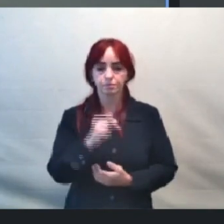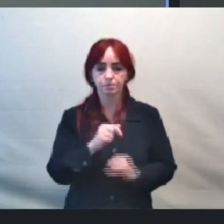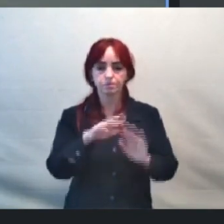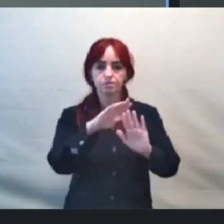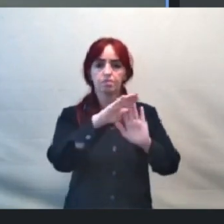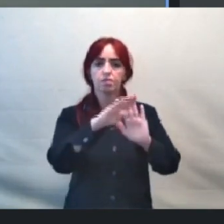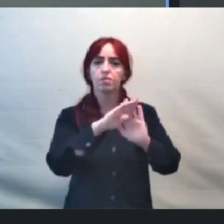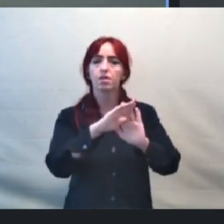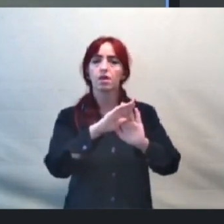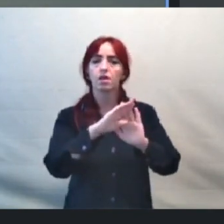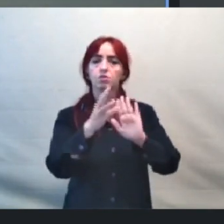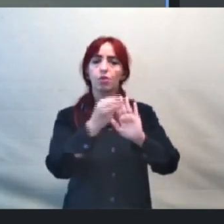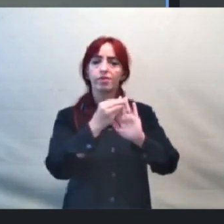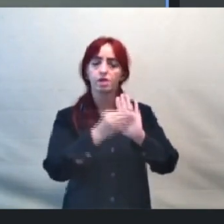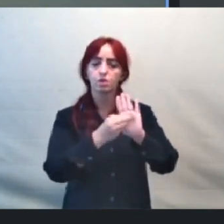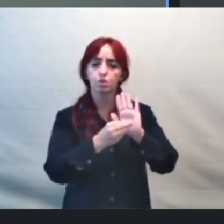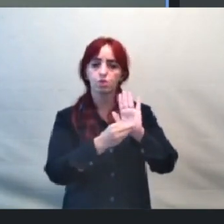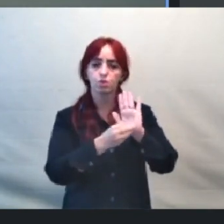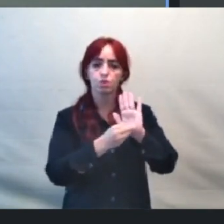perguntou, que é